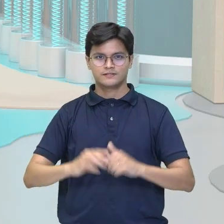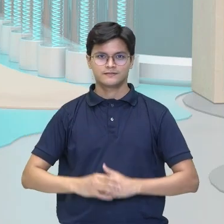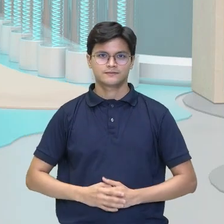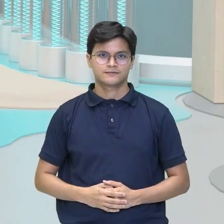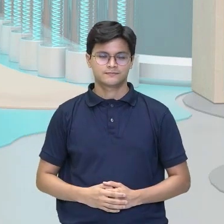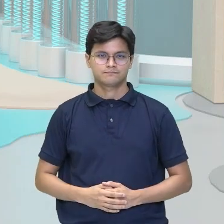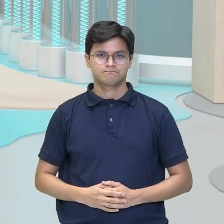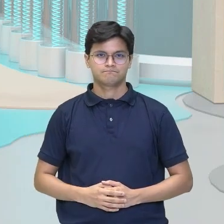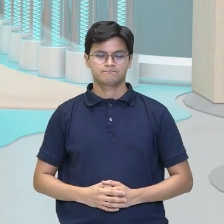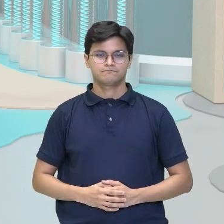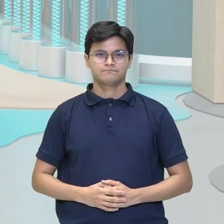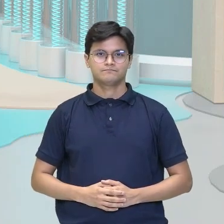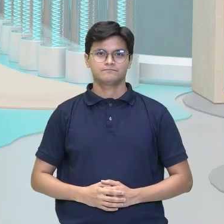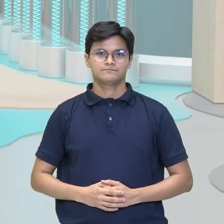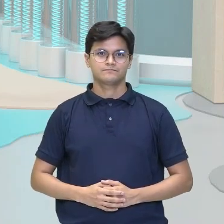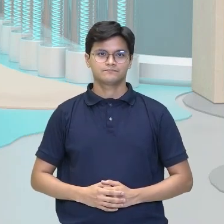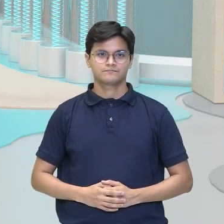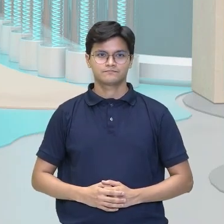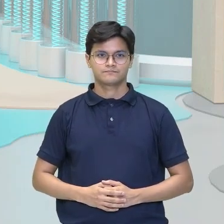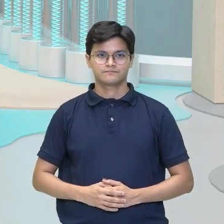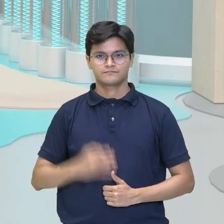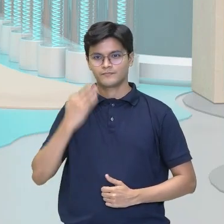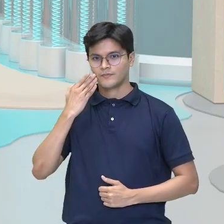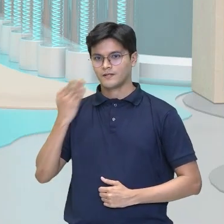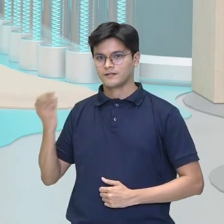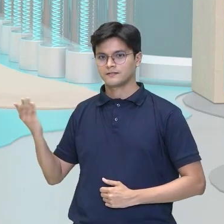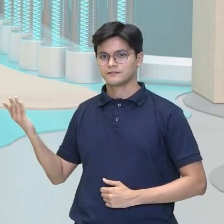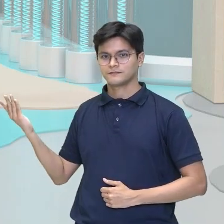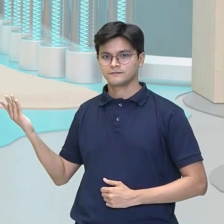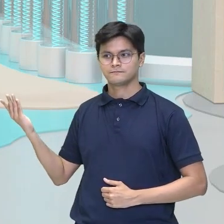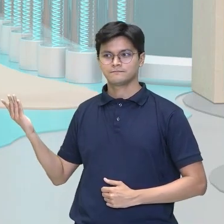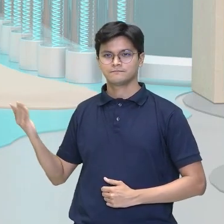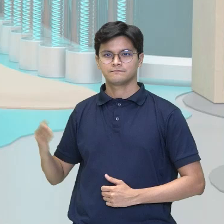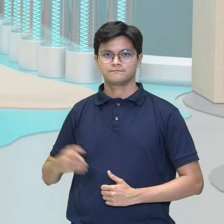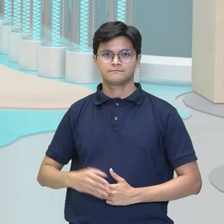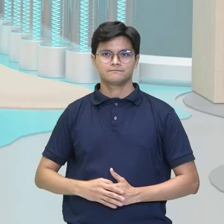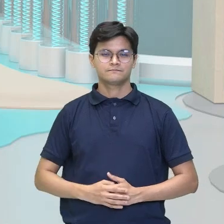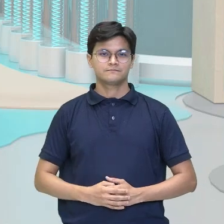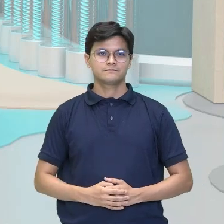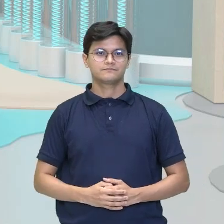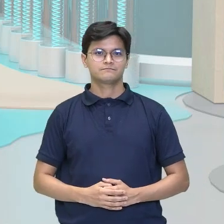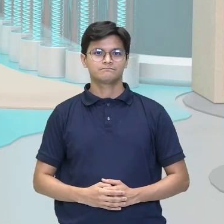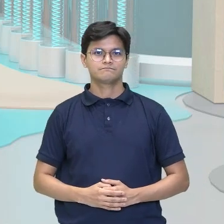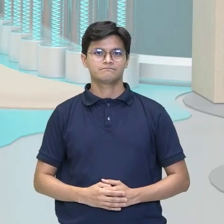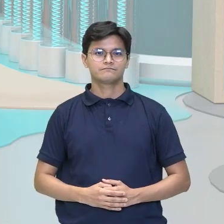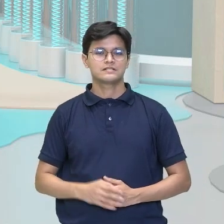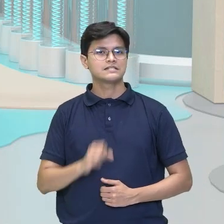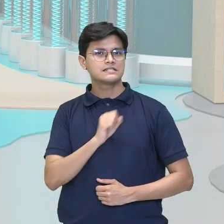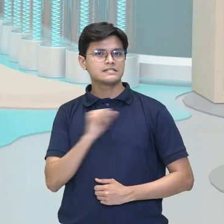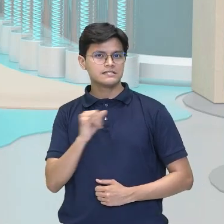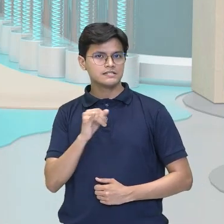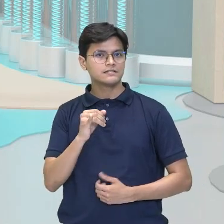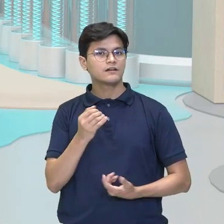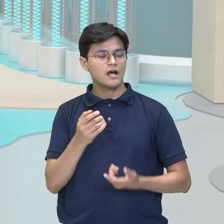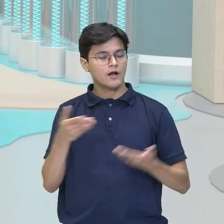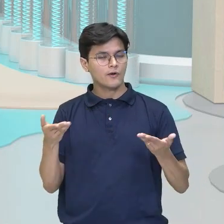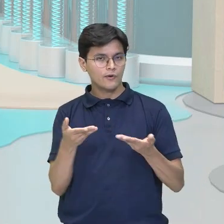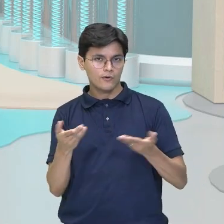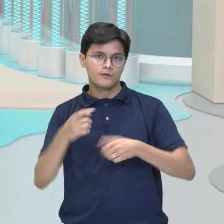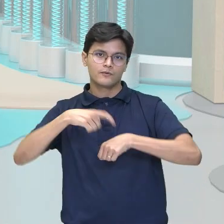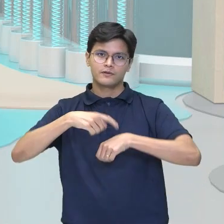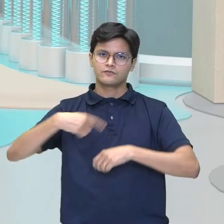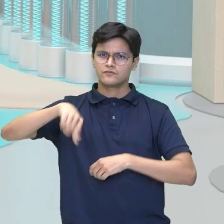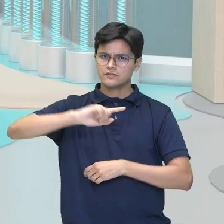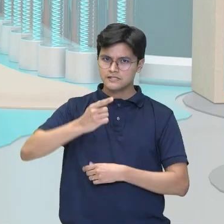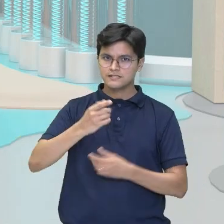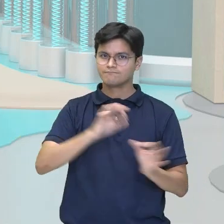do yesterday? What did you do yesterday? Que é o que você fez ontem. Agora sim, vocês vão acompanhar o diálogo das personagens.